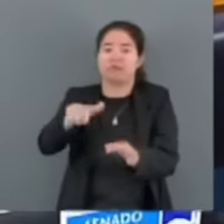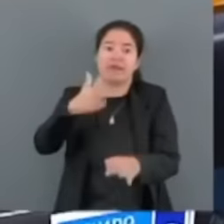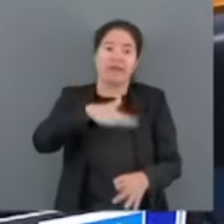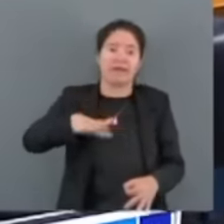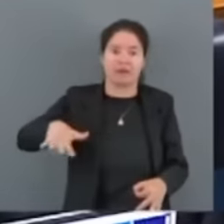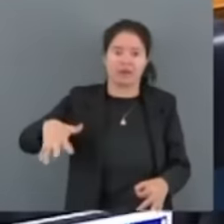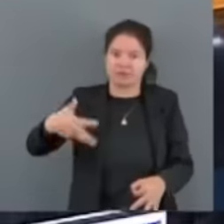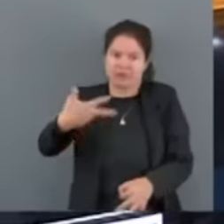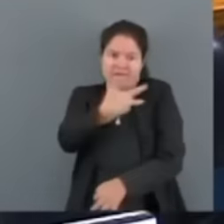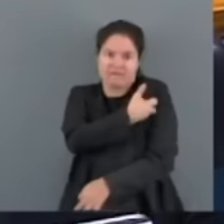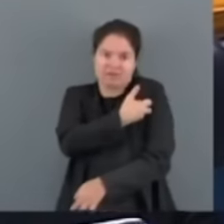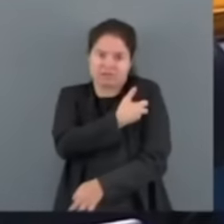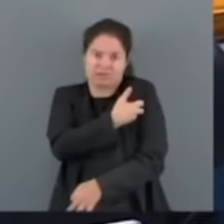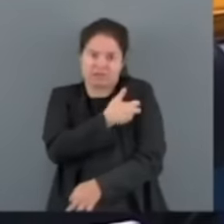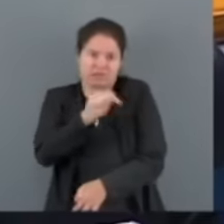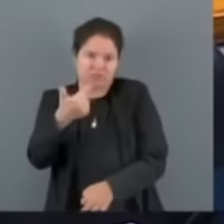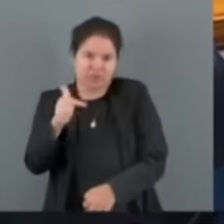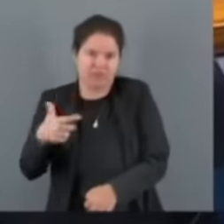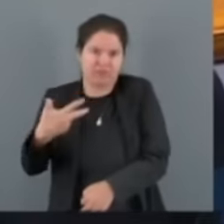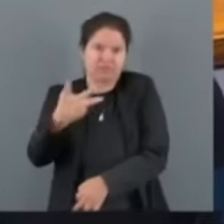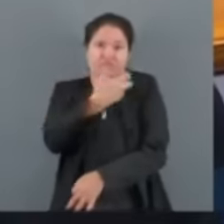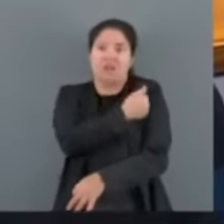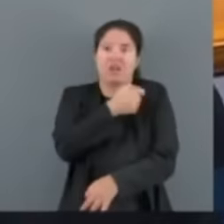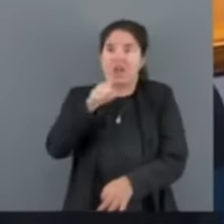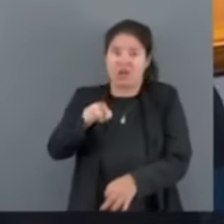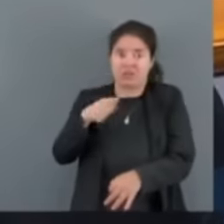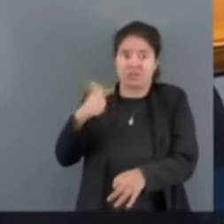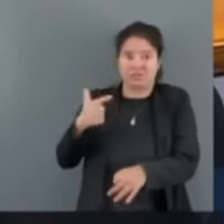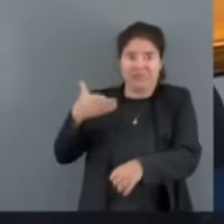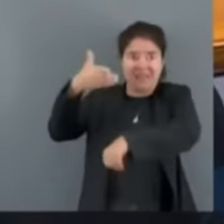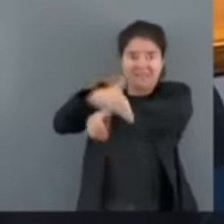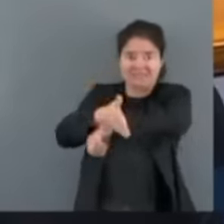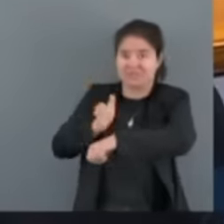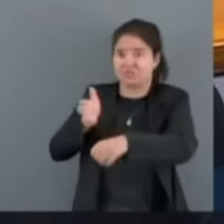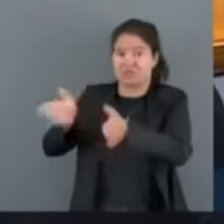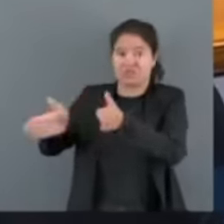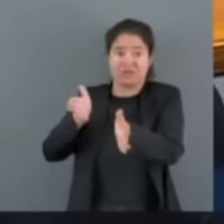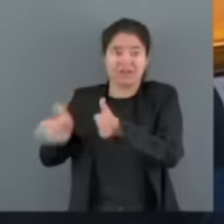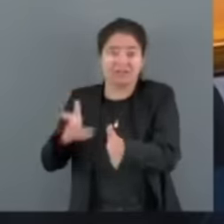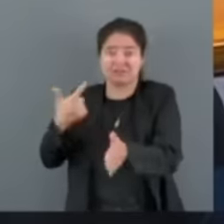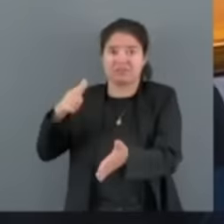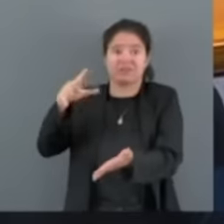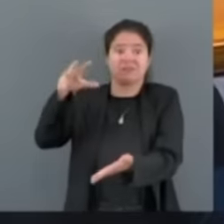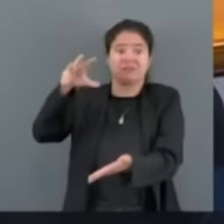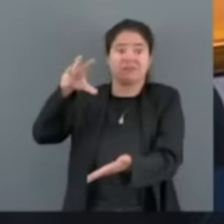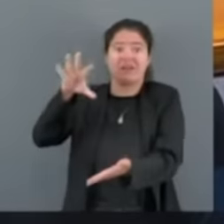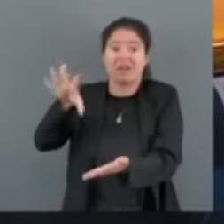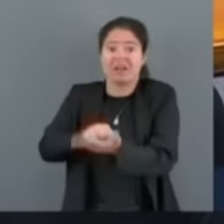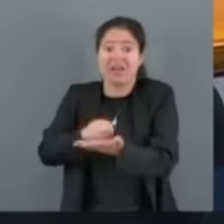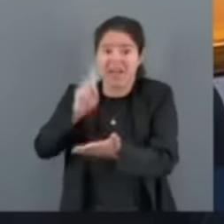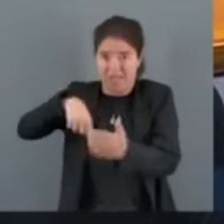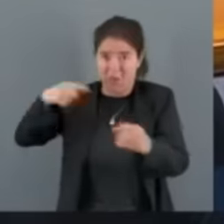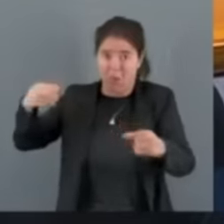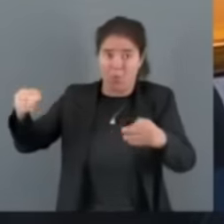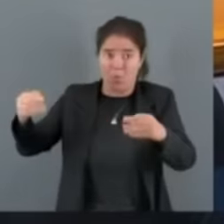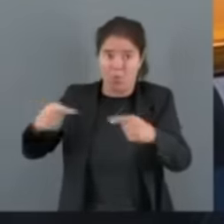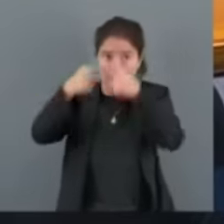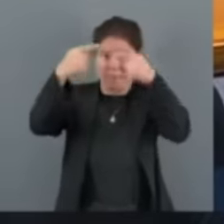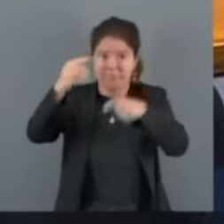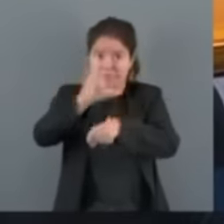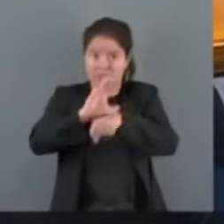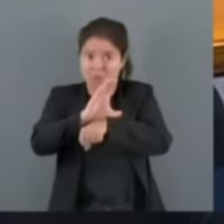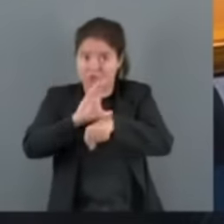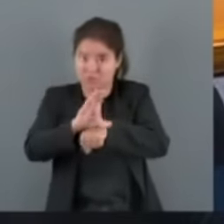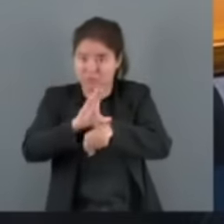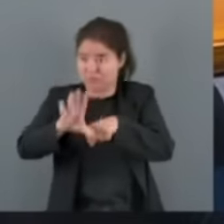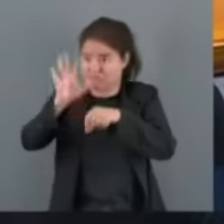foi vacinada com a vacina do Covid, ela ficar sem o acesso à educação, sem a matrícula, se é constitucional isso. Isso é